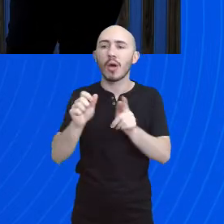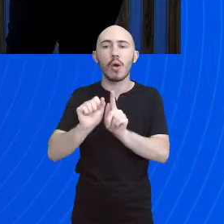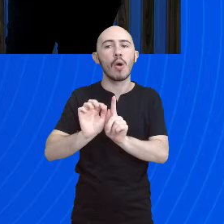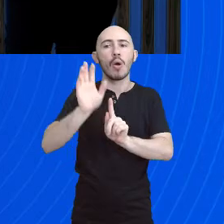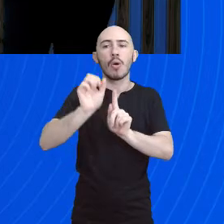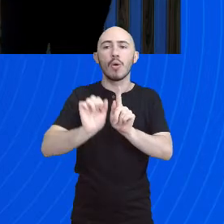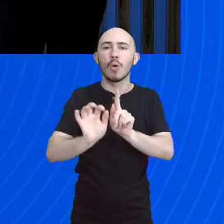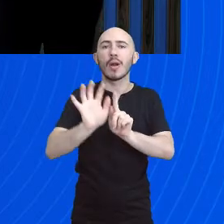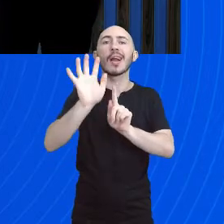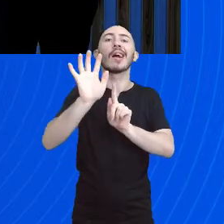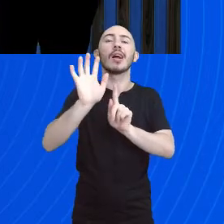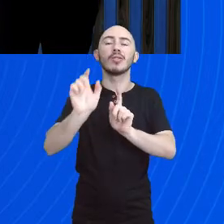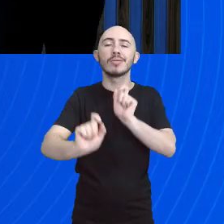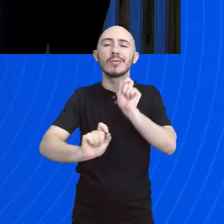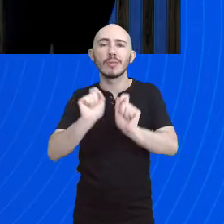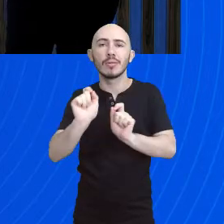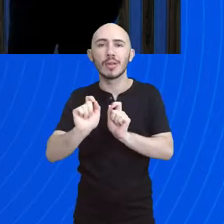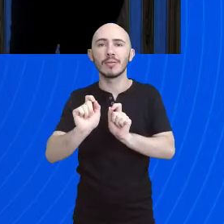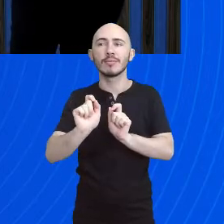essa